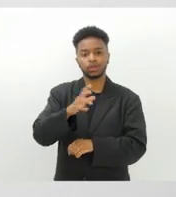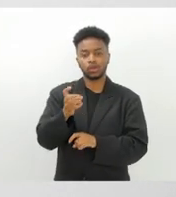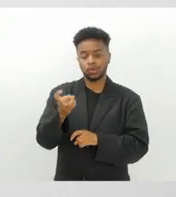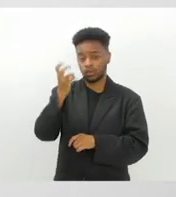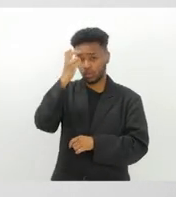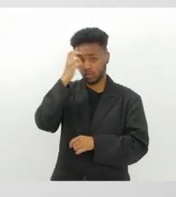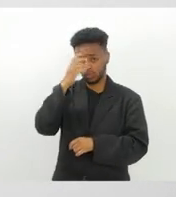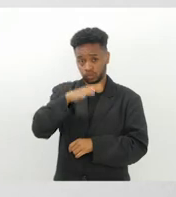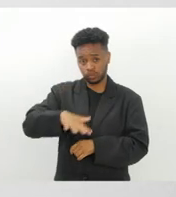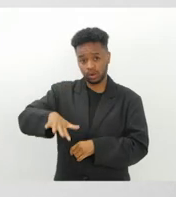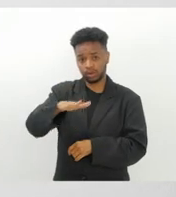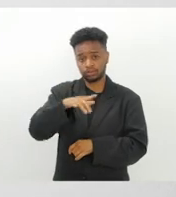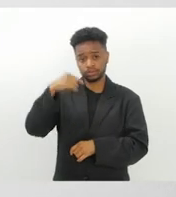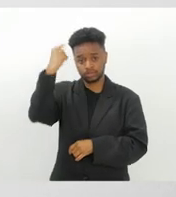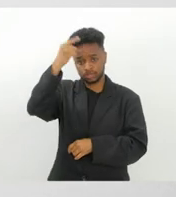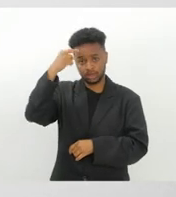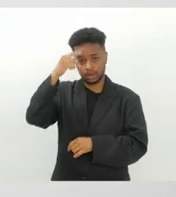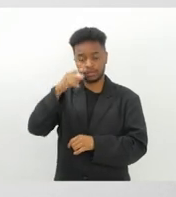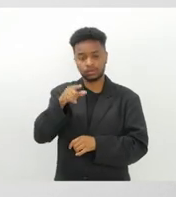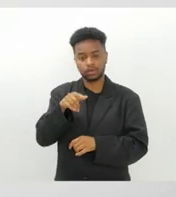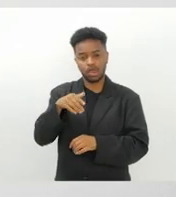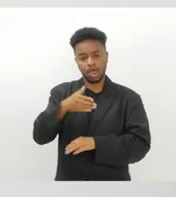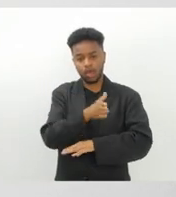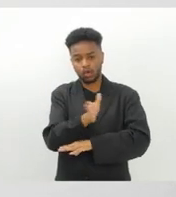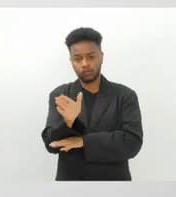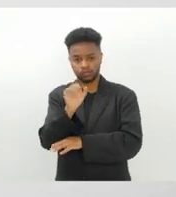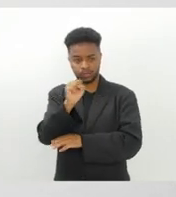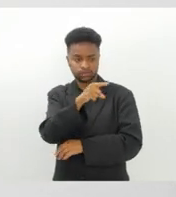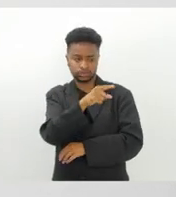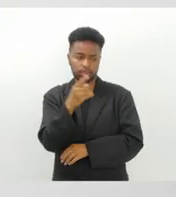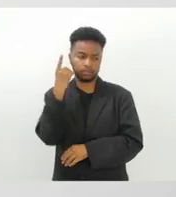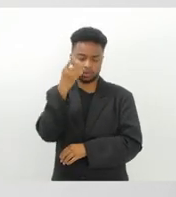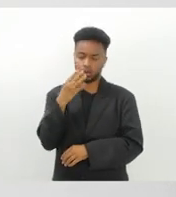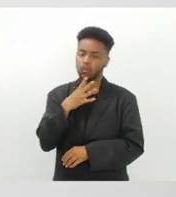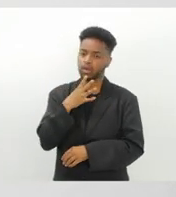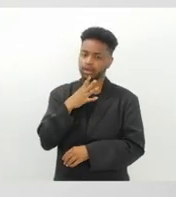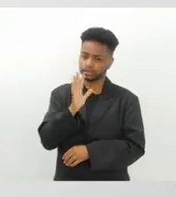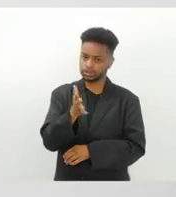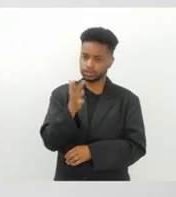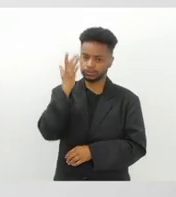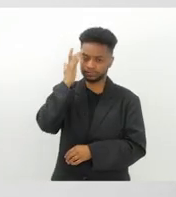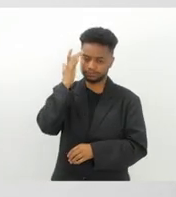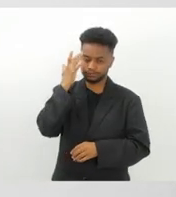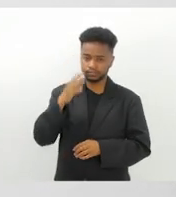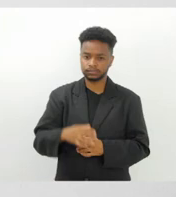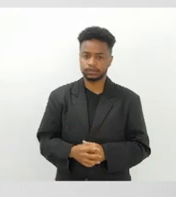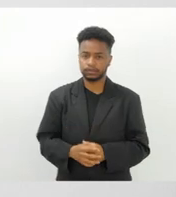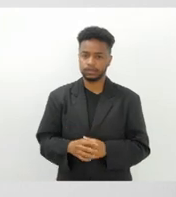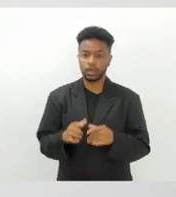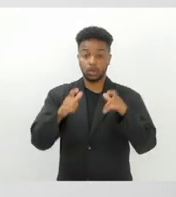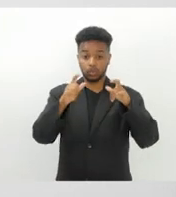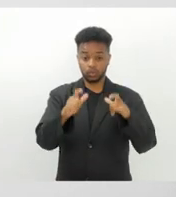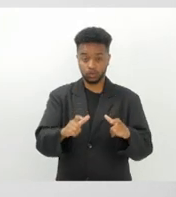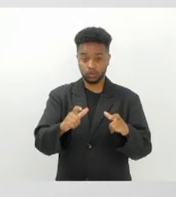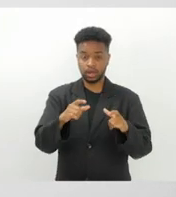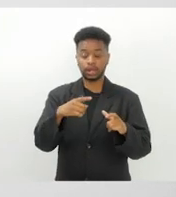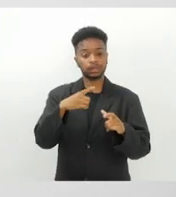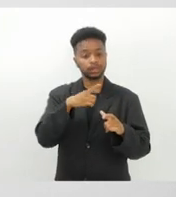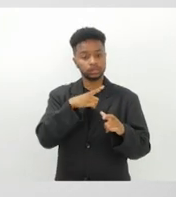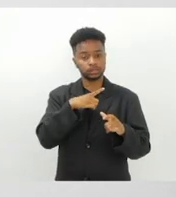S, que o deputado Carlos Mink conhece muito bem, né? É um espaço de